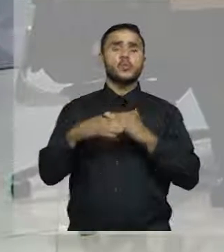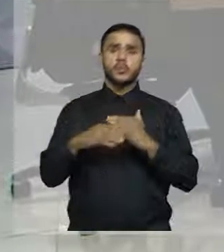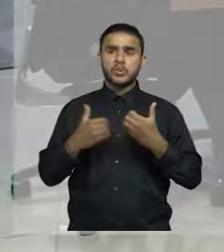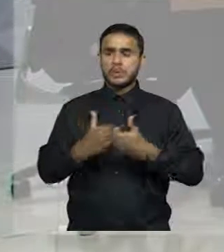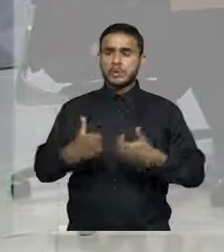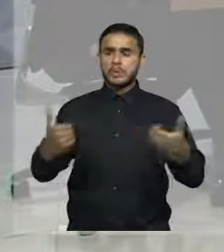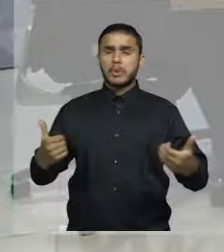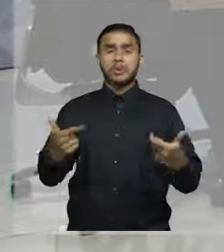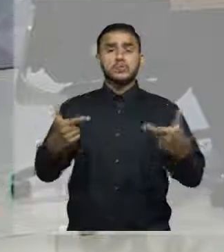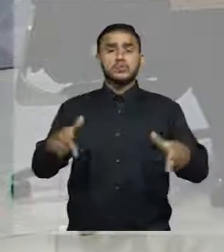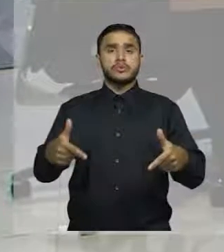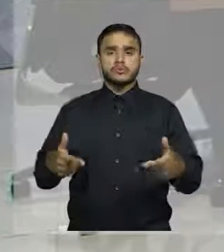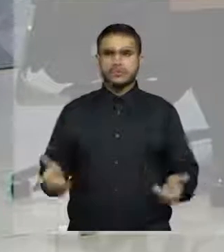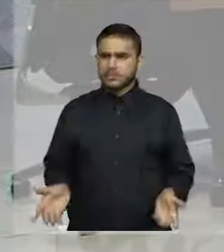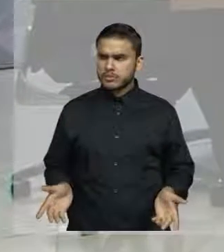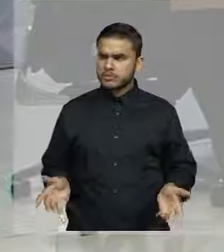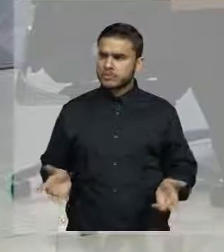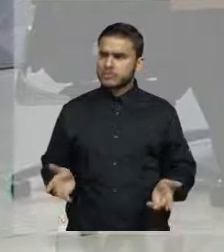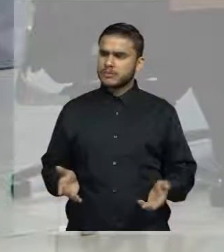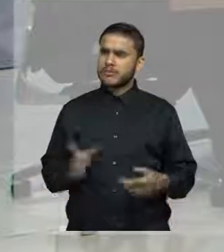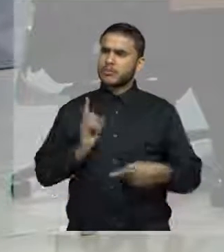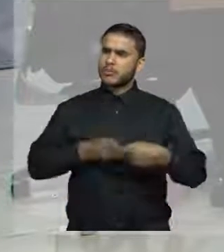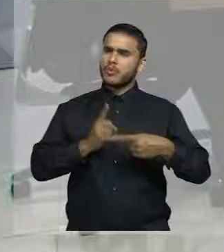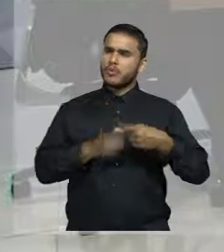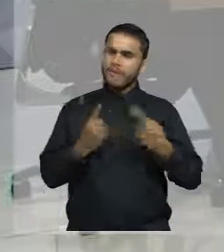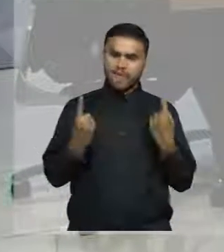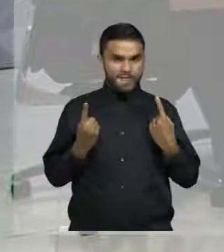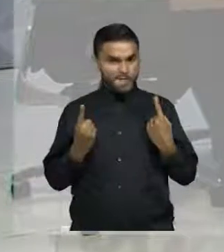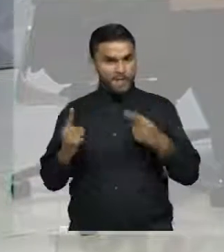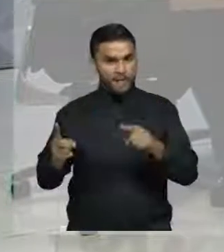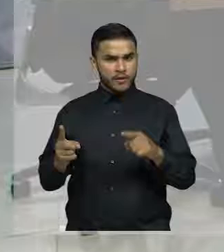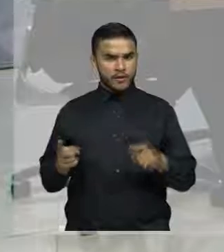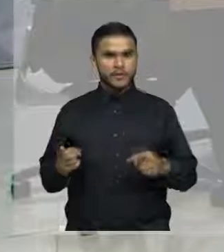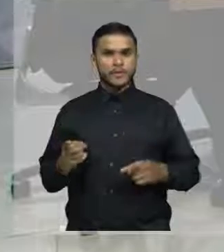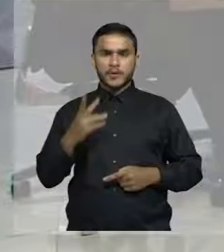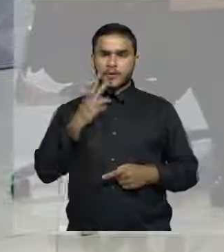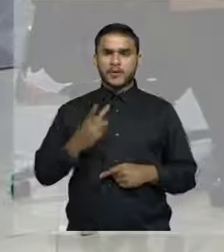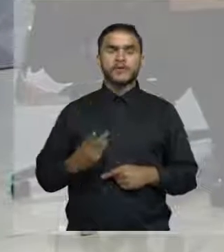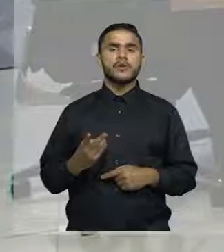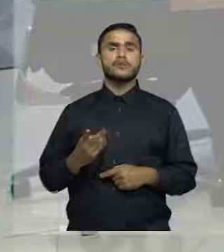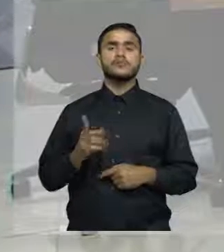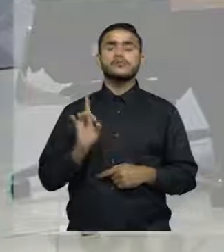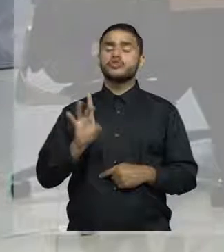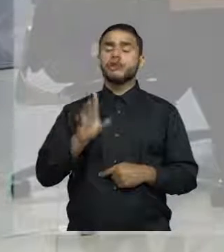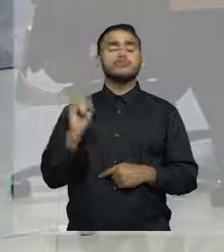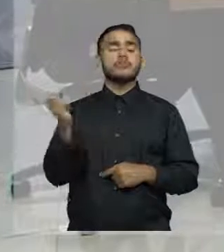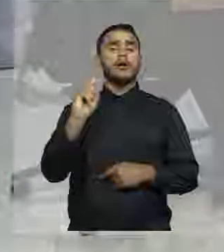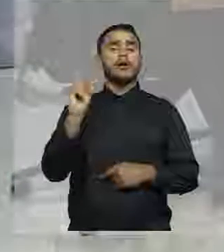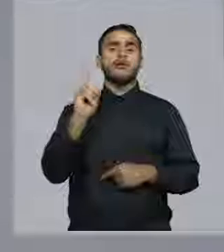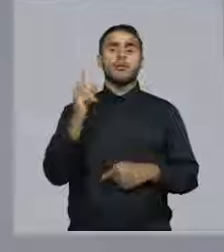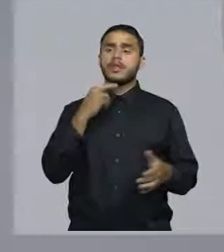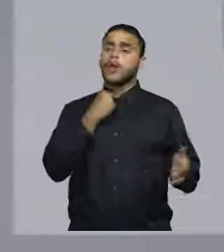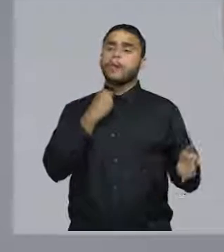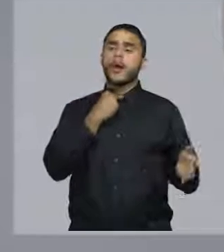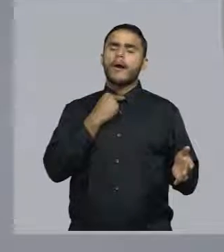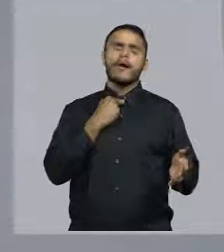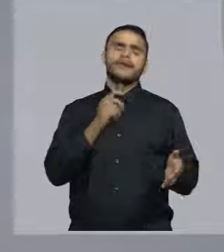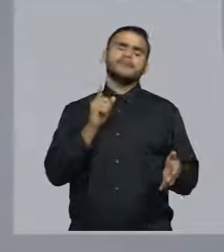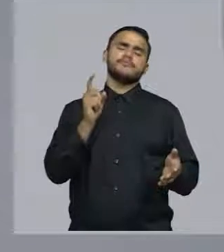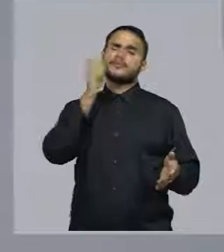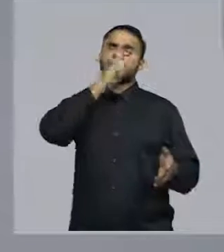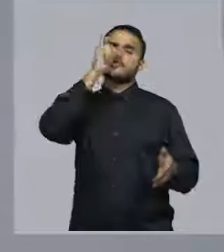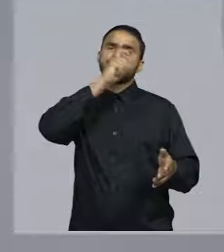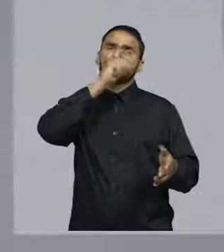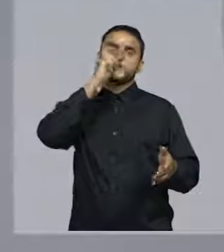as autoridades resolvem desafiar o crime, os criminosos, simplesmente negando? Como se negar, como